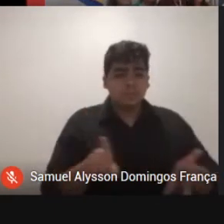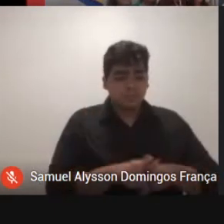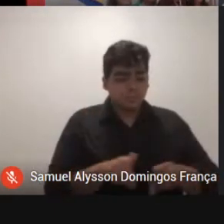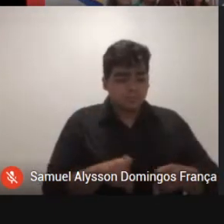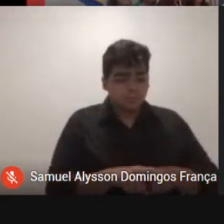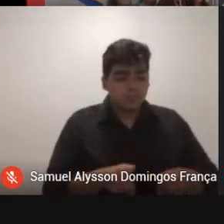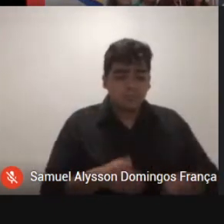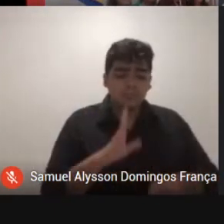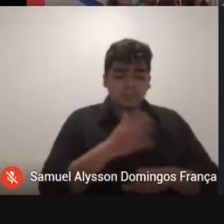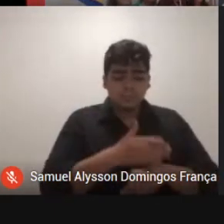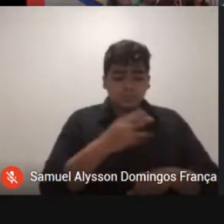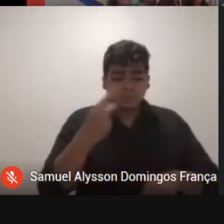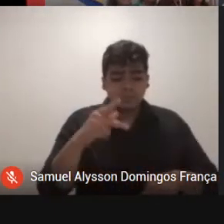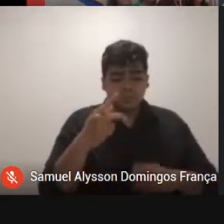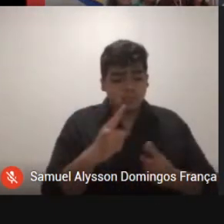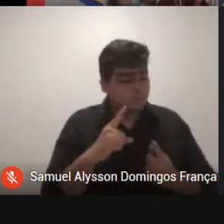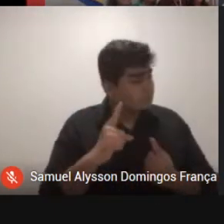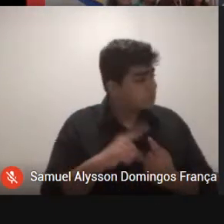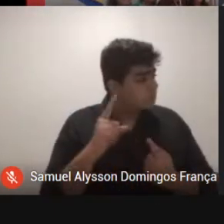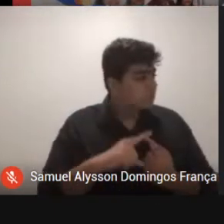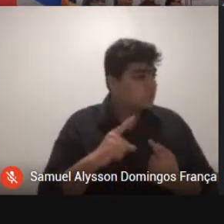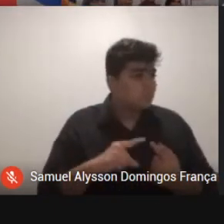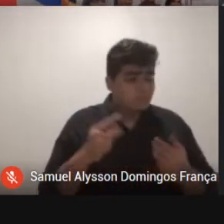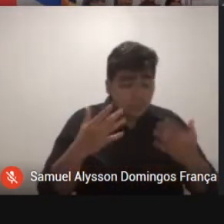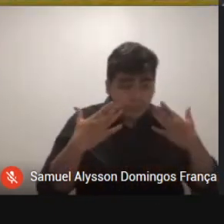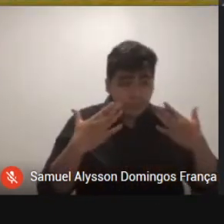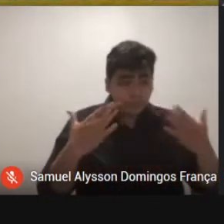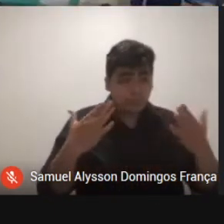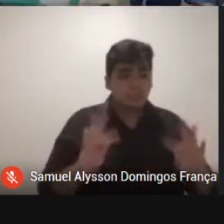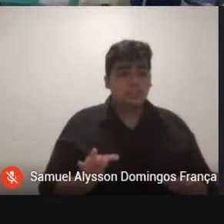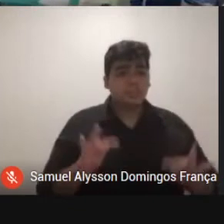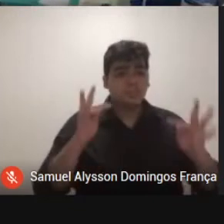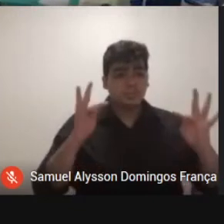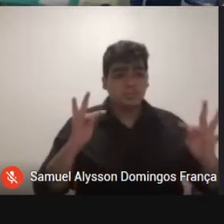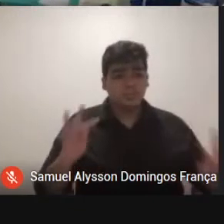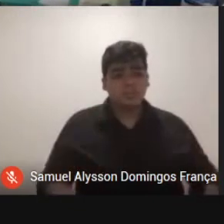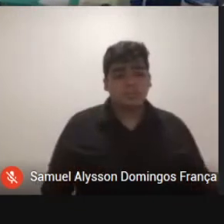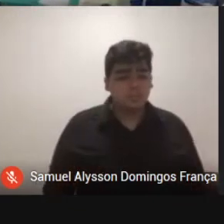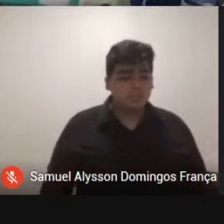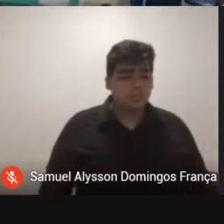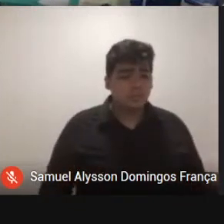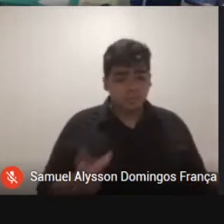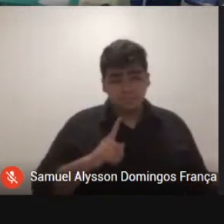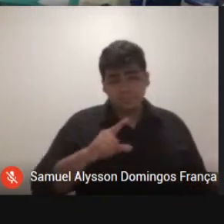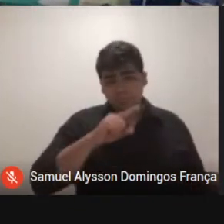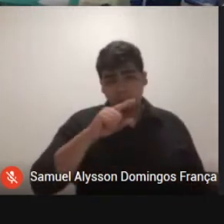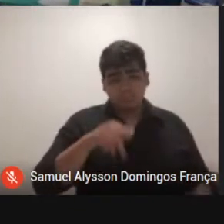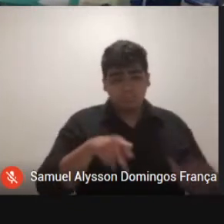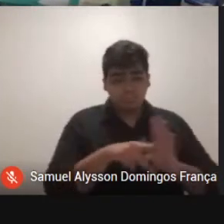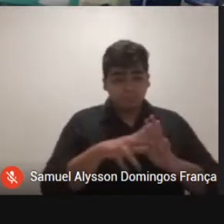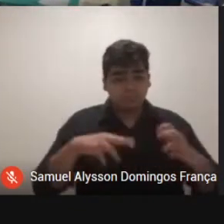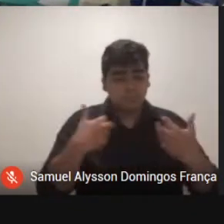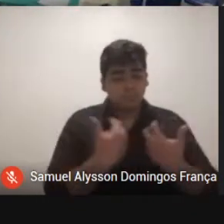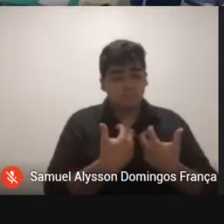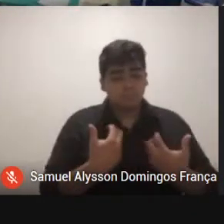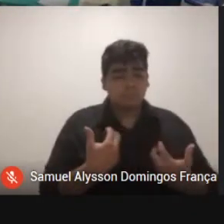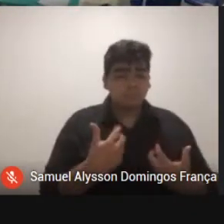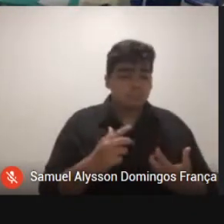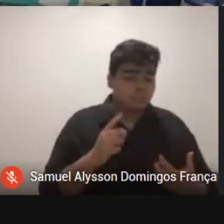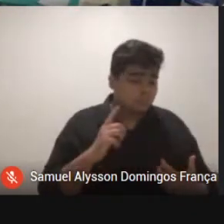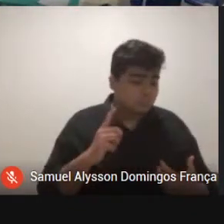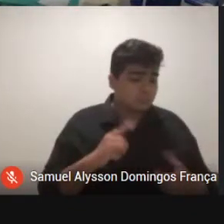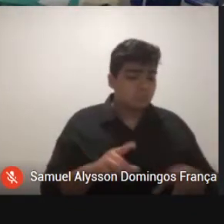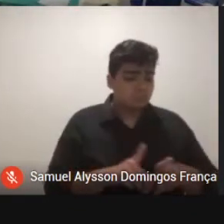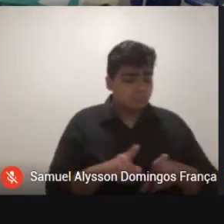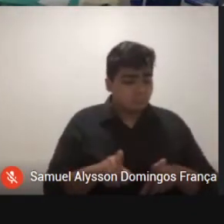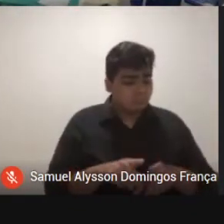modalidades. Aqui é a mostra tecnológica. Aqui foi no Círculo de Cultura. E nesse mesmo evento, eles também ofertaram o